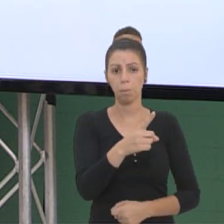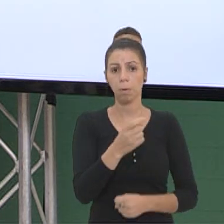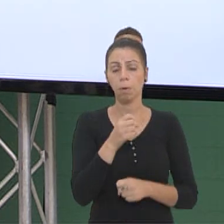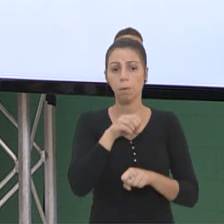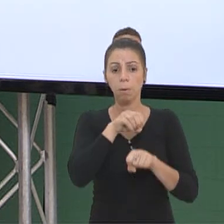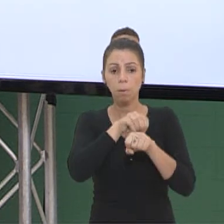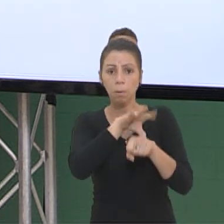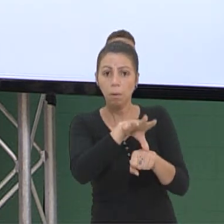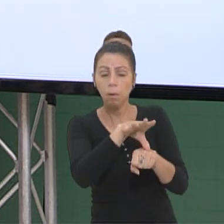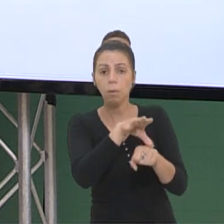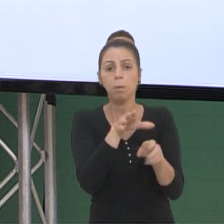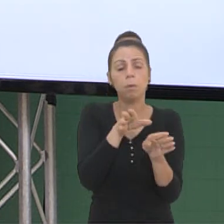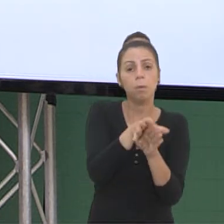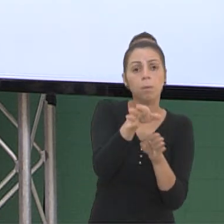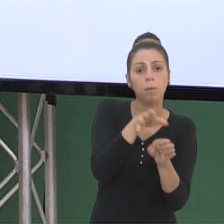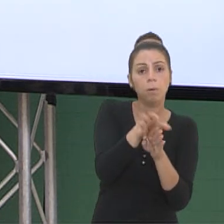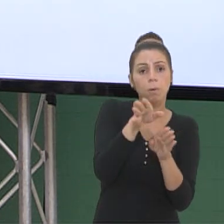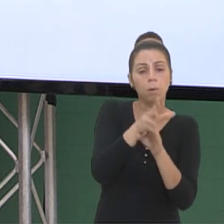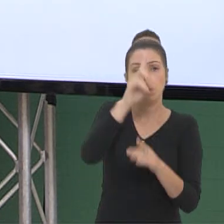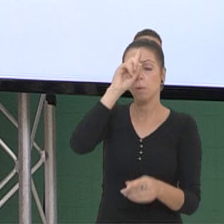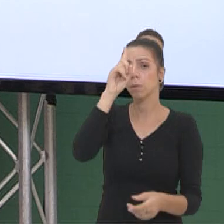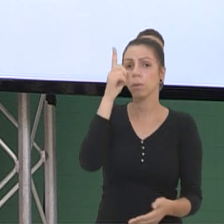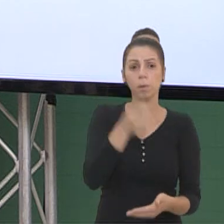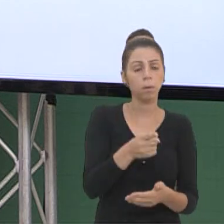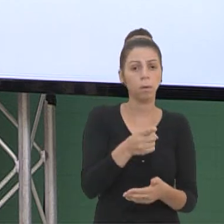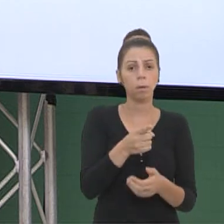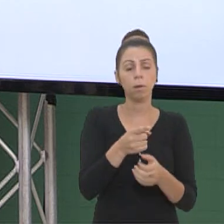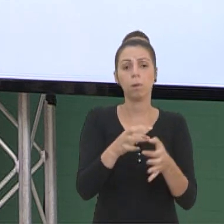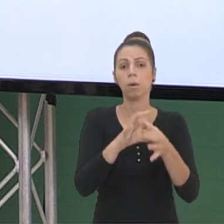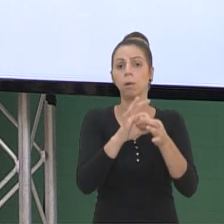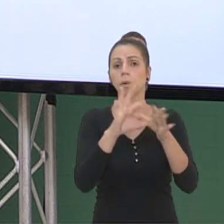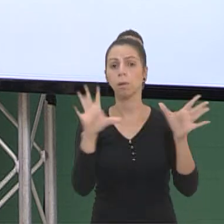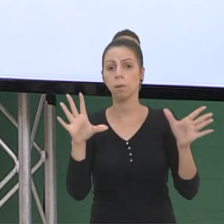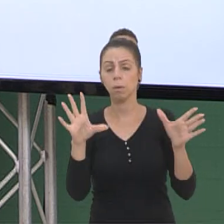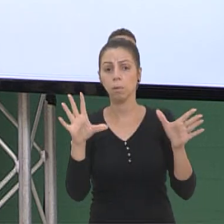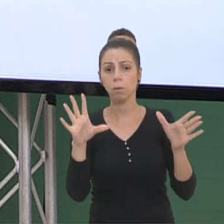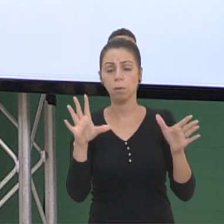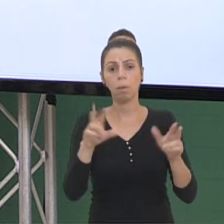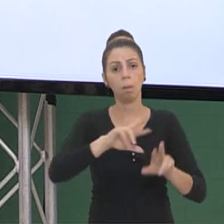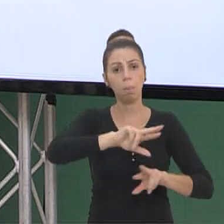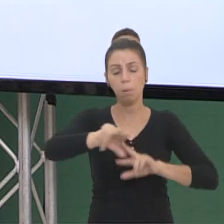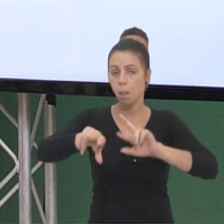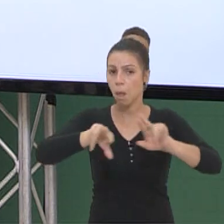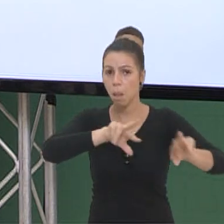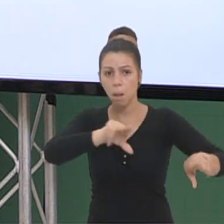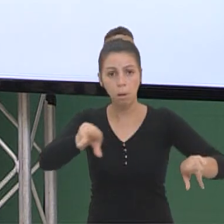instruir, aconselhar, ordenar, permitir e entre outras.